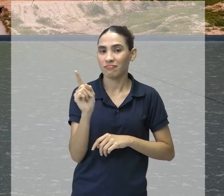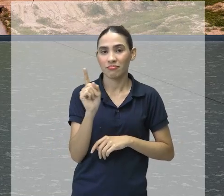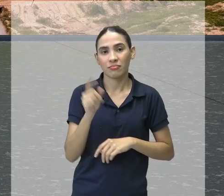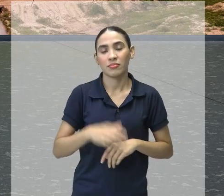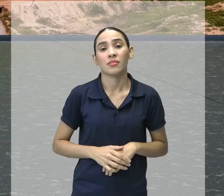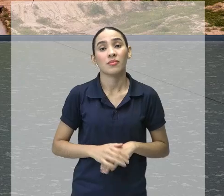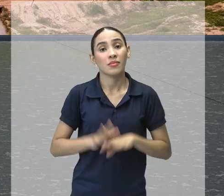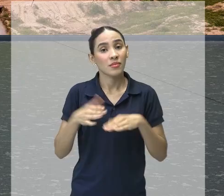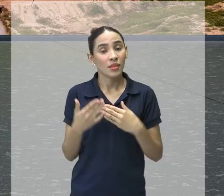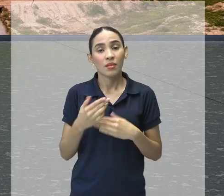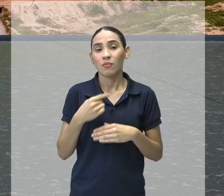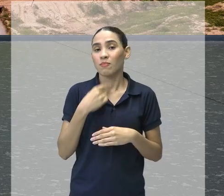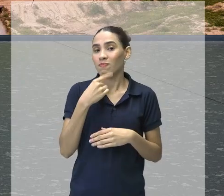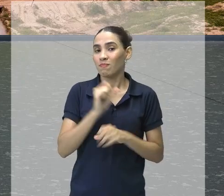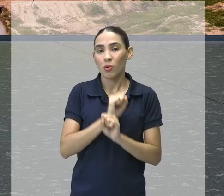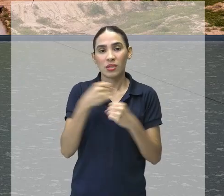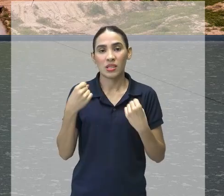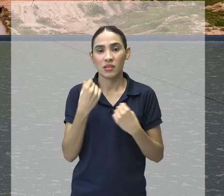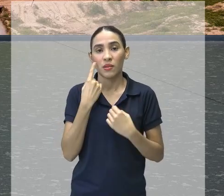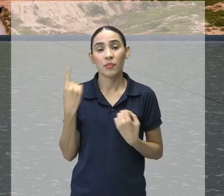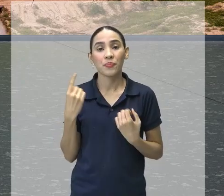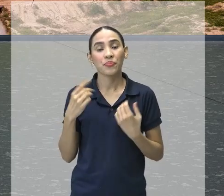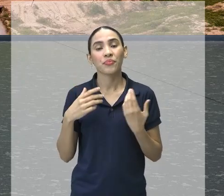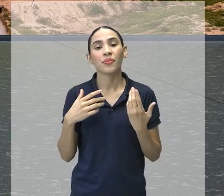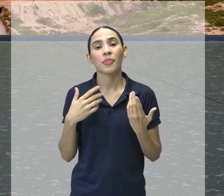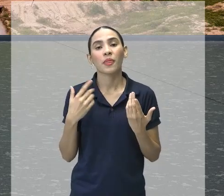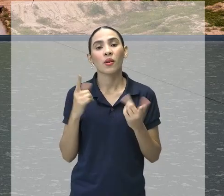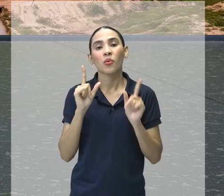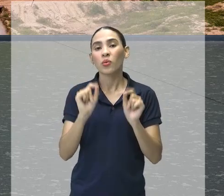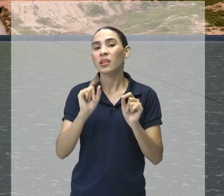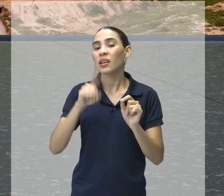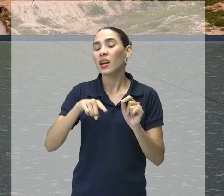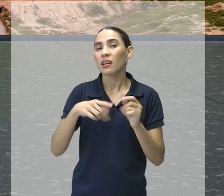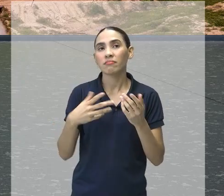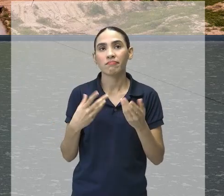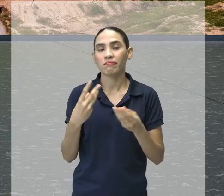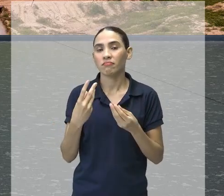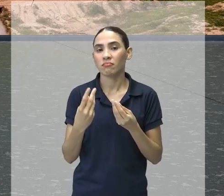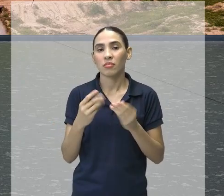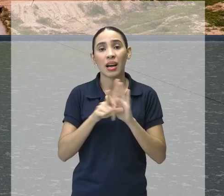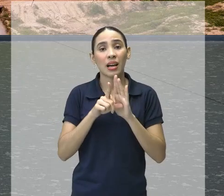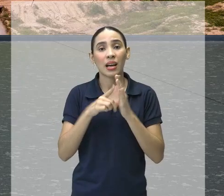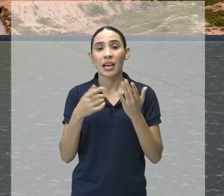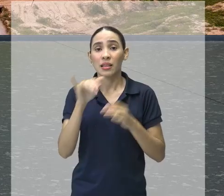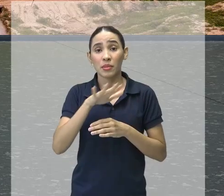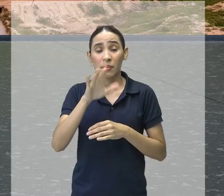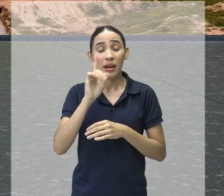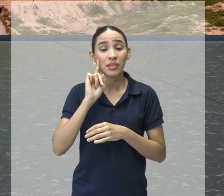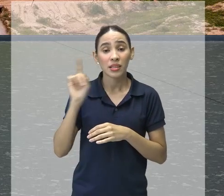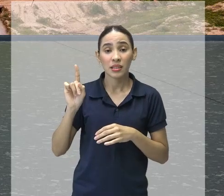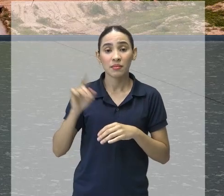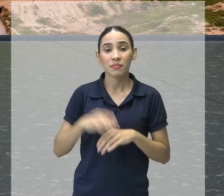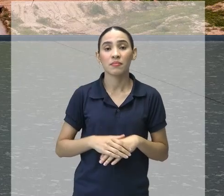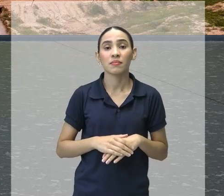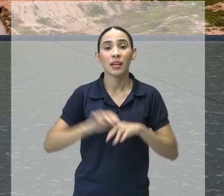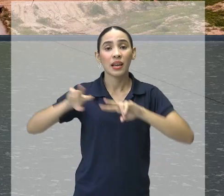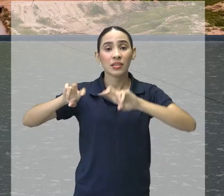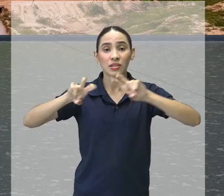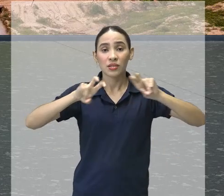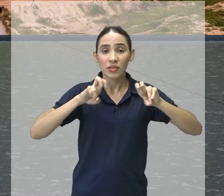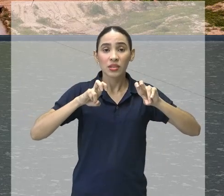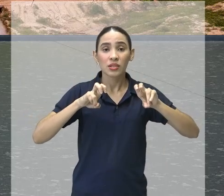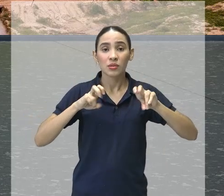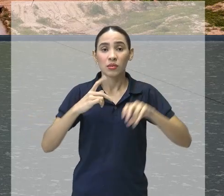não, não é possível. E o que é, então, além dessa imagem,